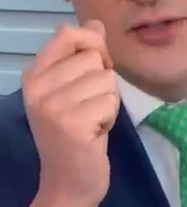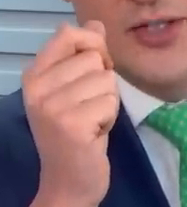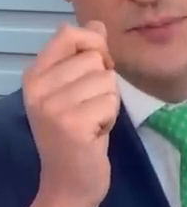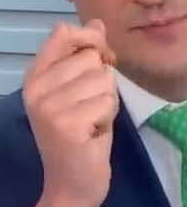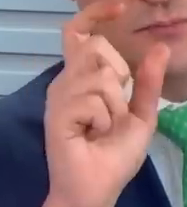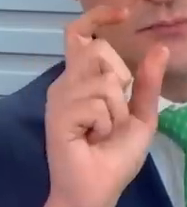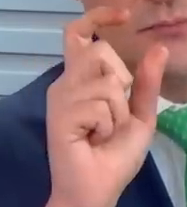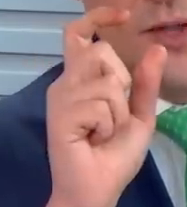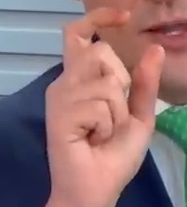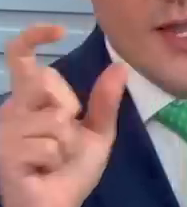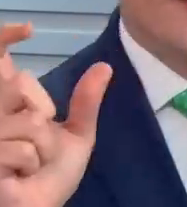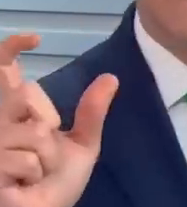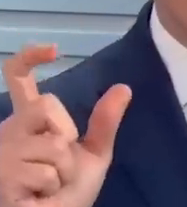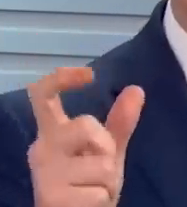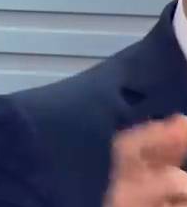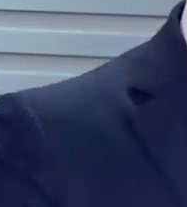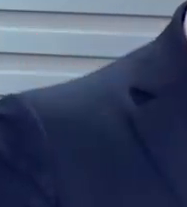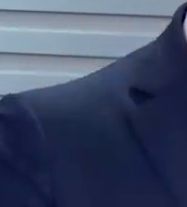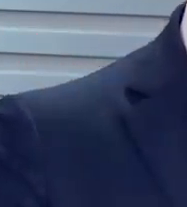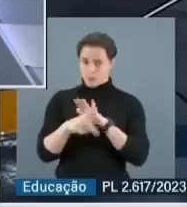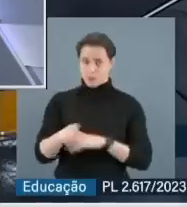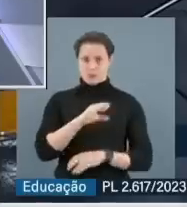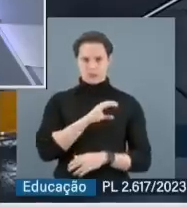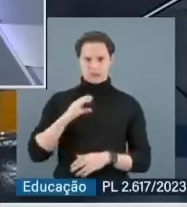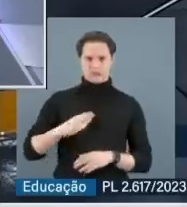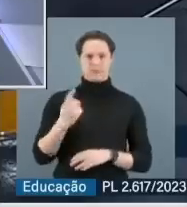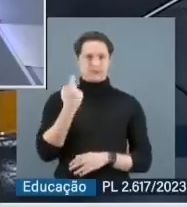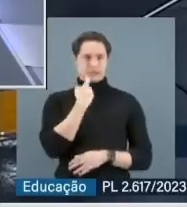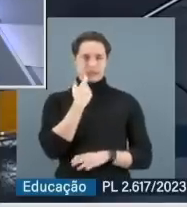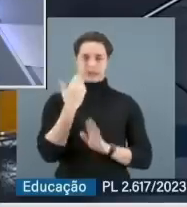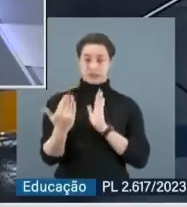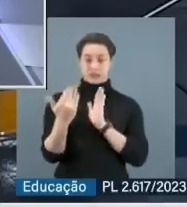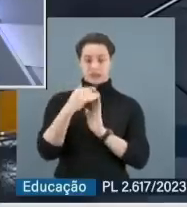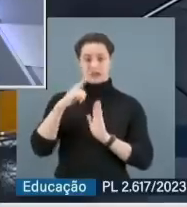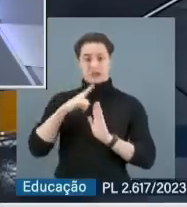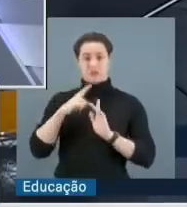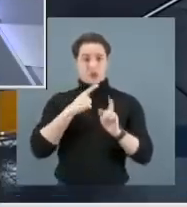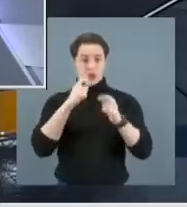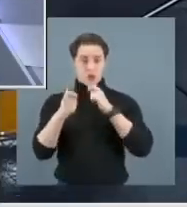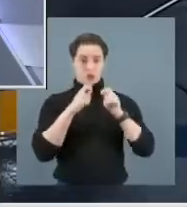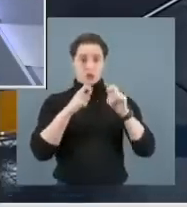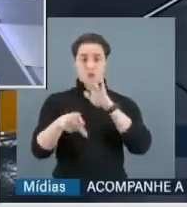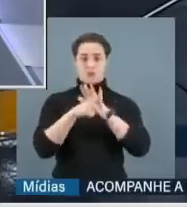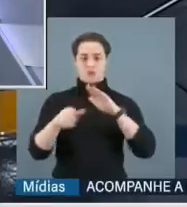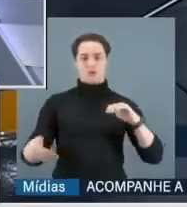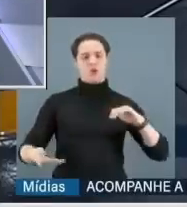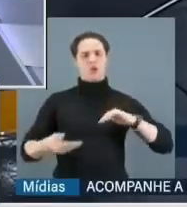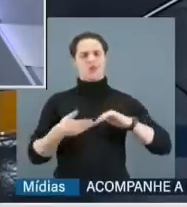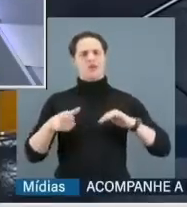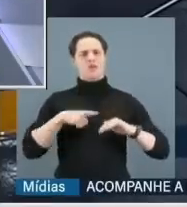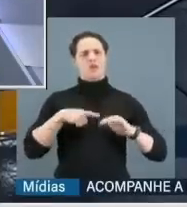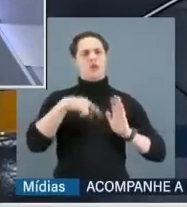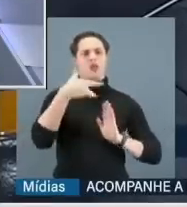declara inocente? E ele lê o dispositivo em que ele se